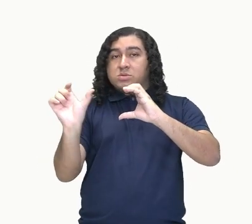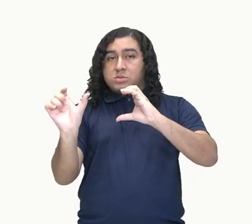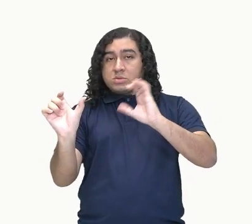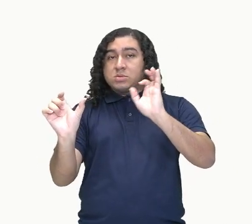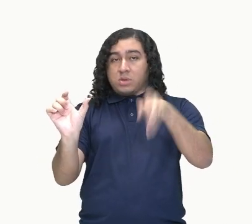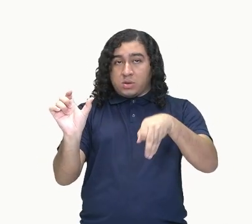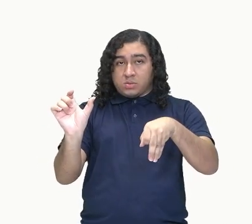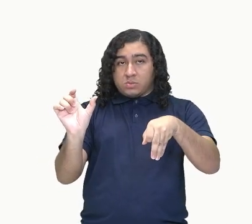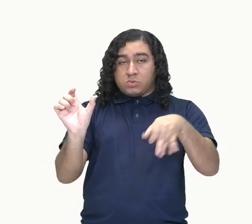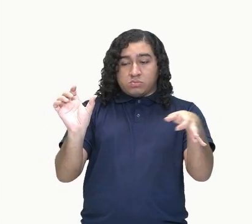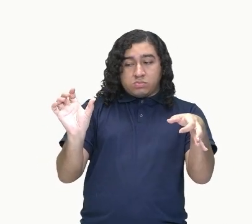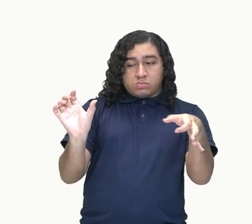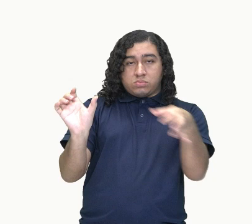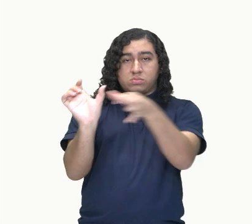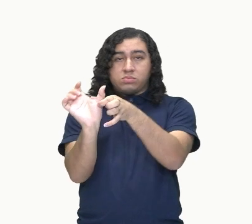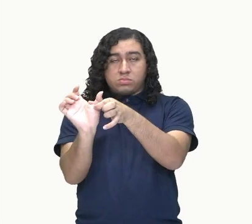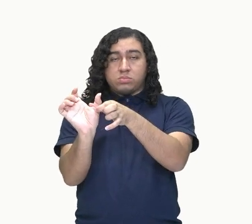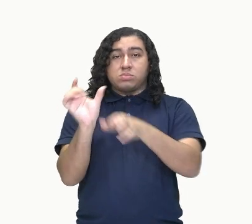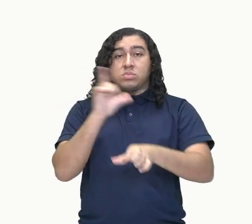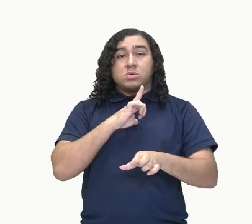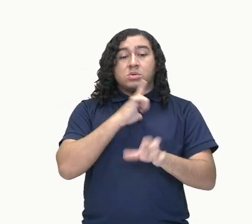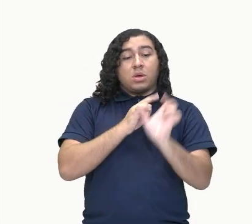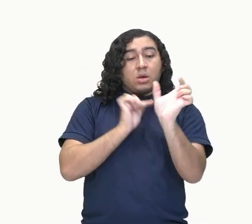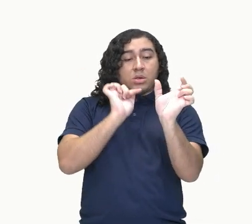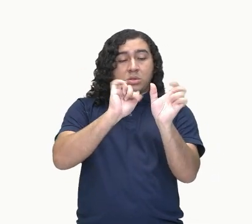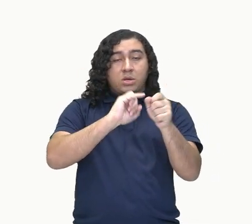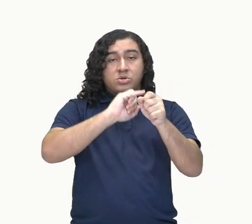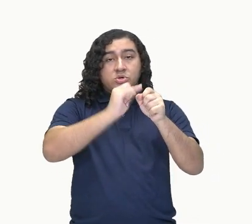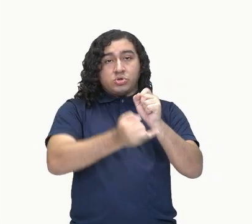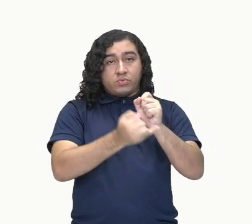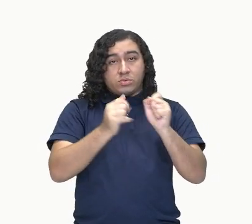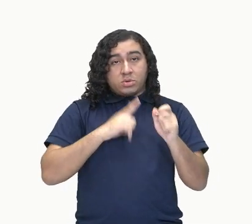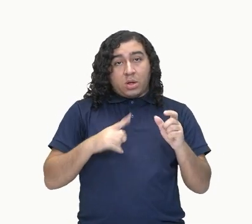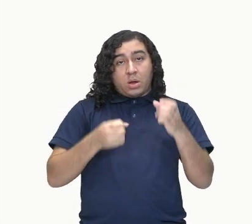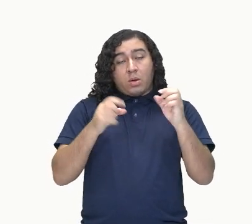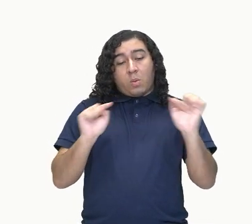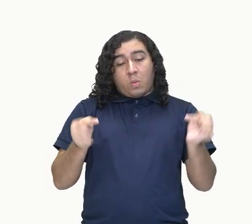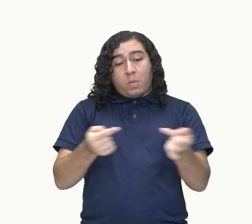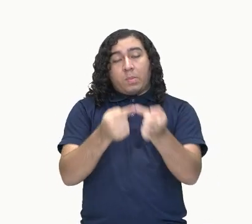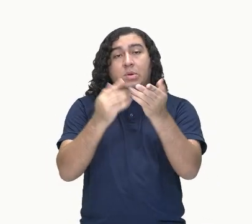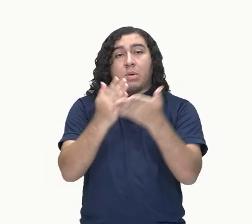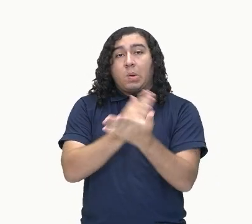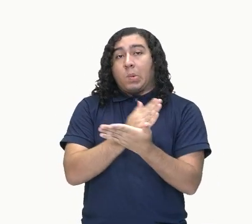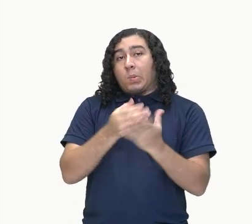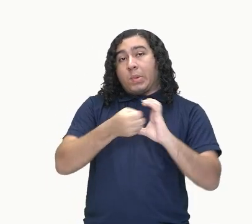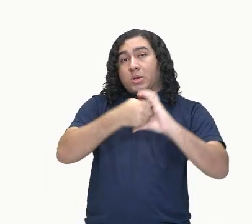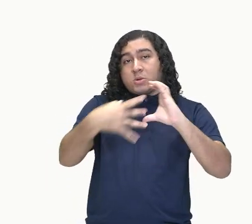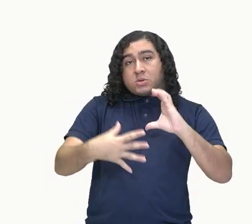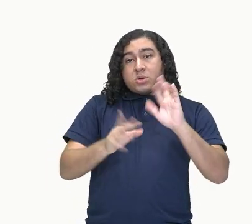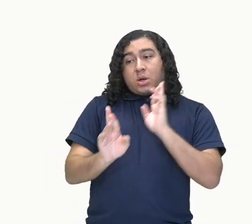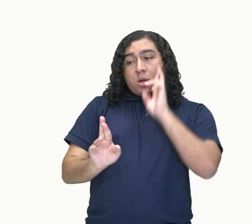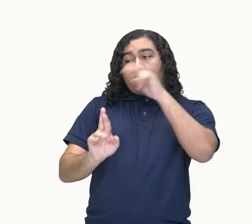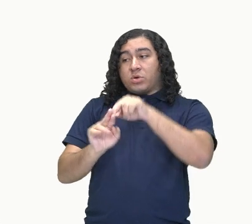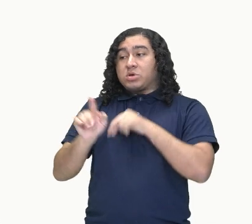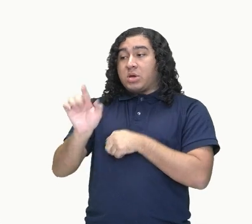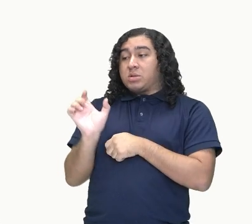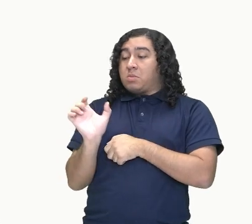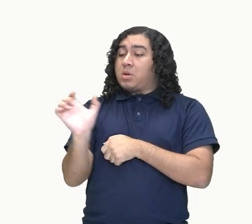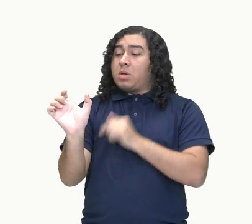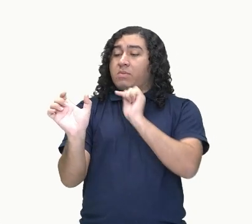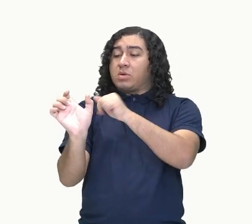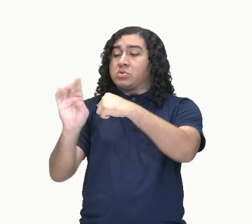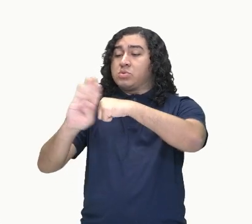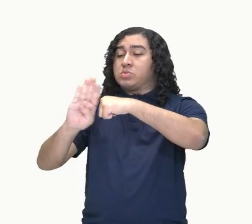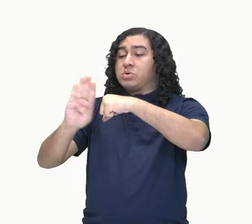O adjetivo ele vai falar, ok? Algo sobre aquela coisa, sobre aquela fruta, sobre